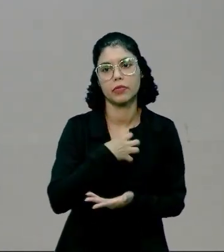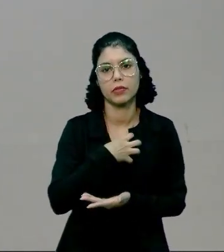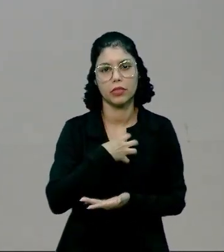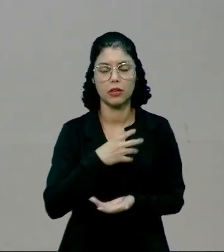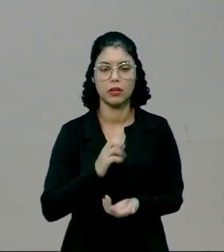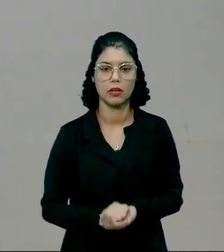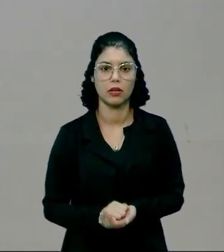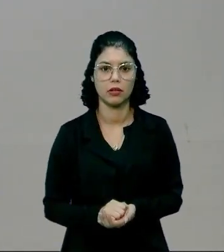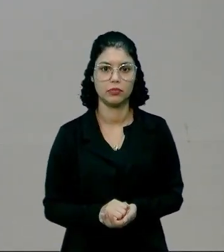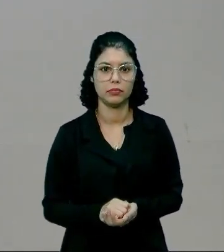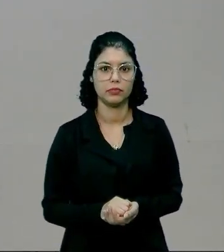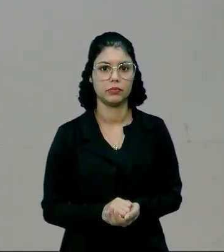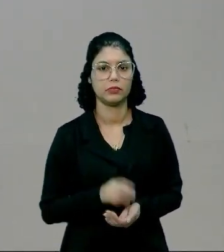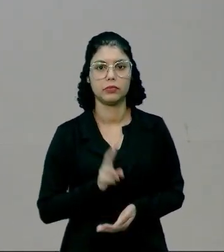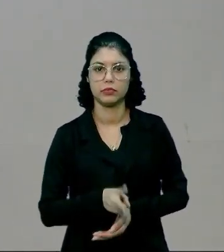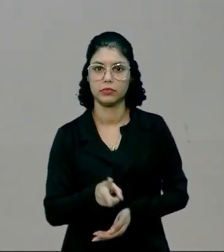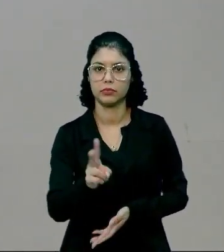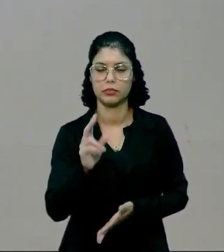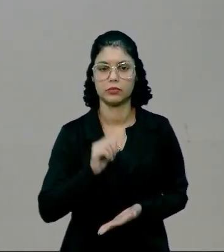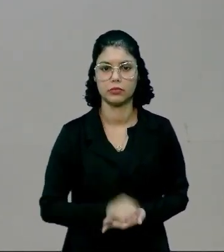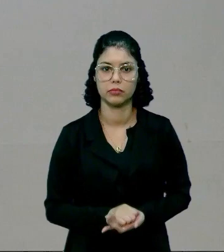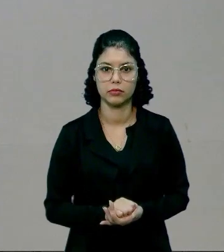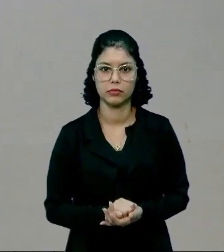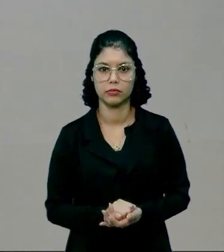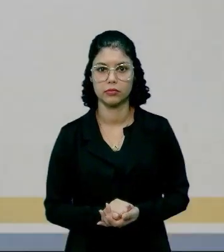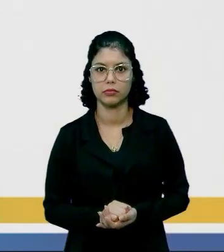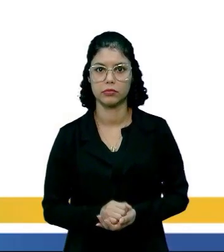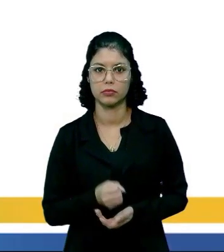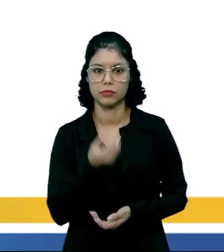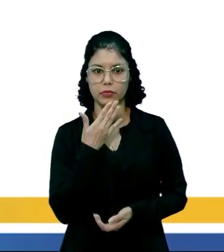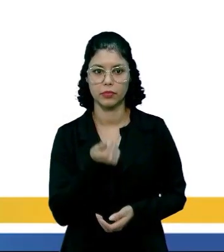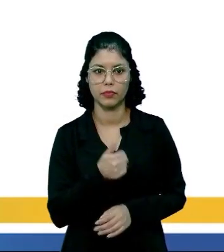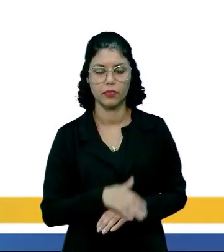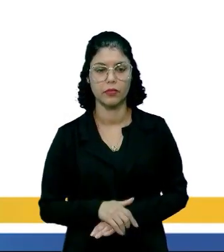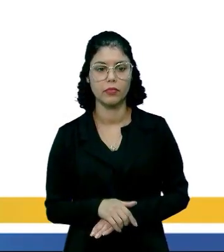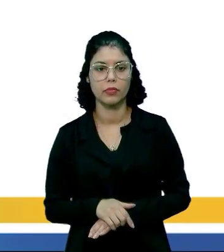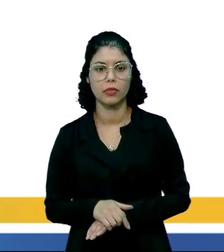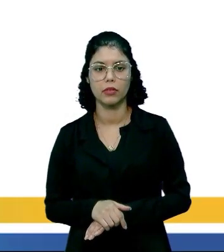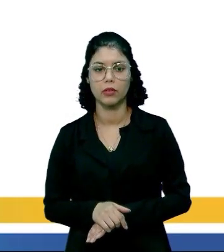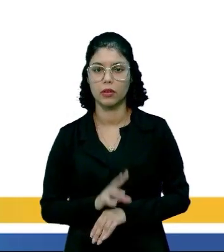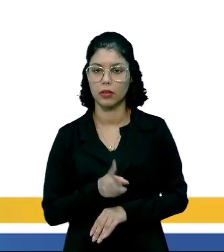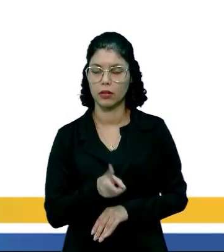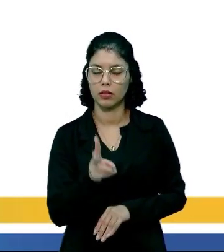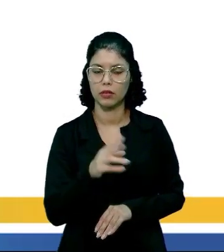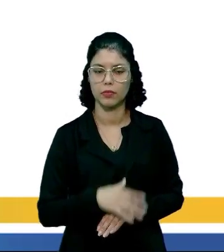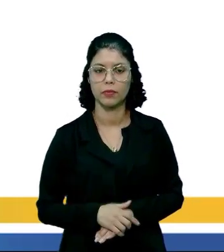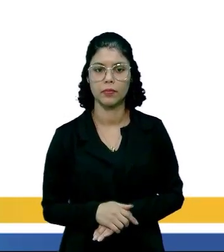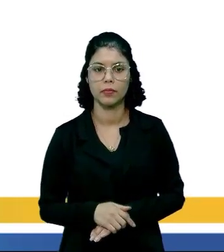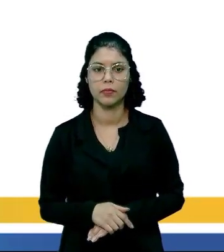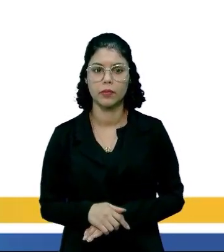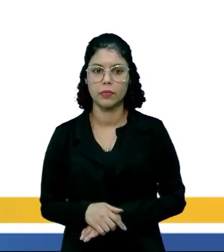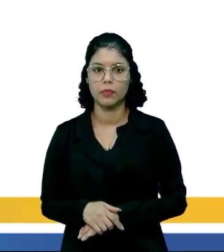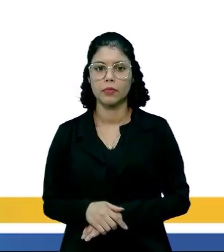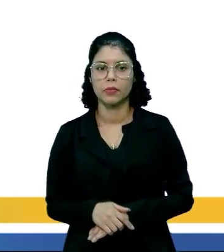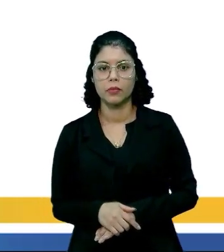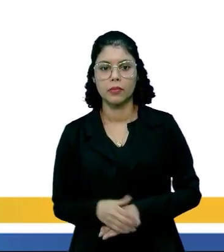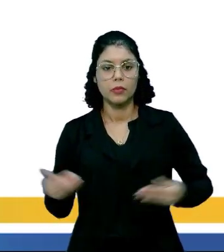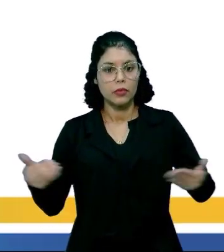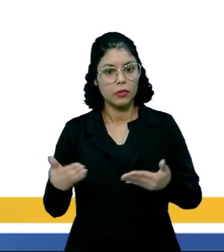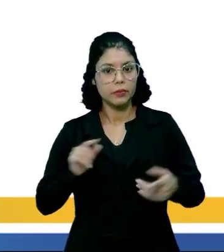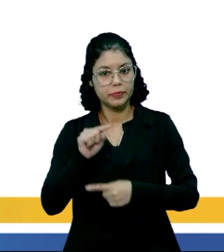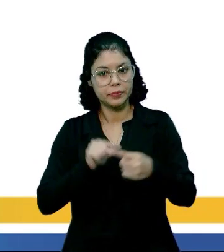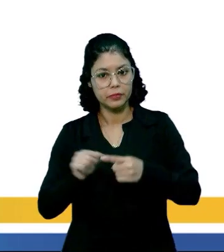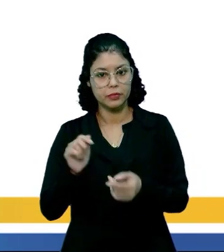sentido, essa mesma intensidade no leitor, tá bom? Continuando. Estou